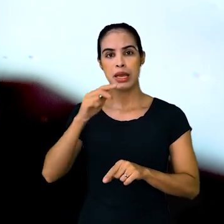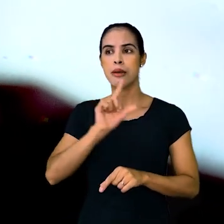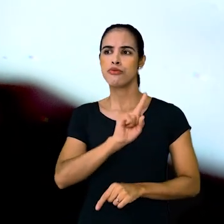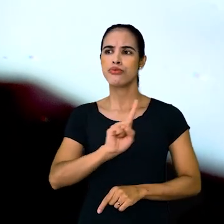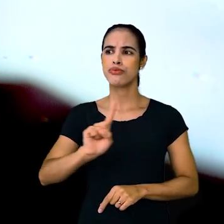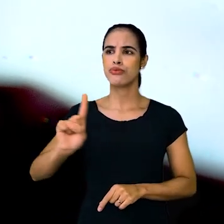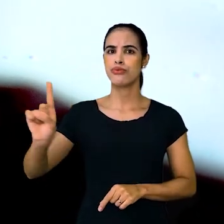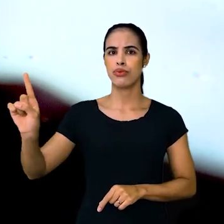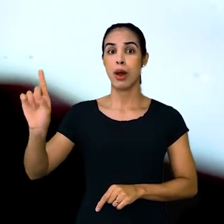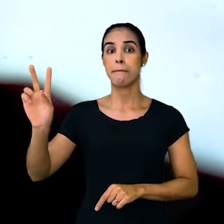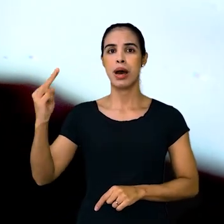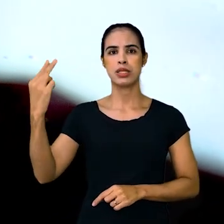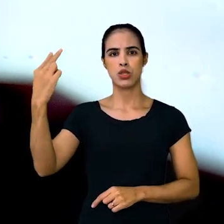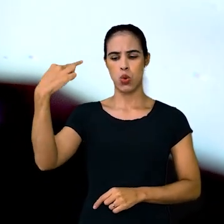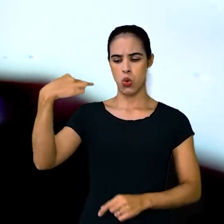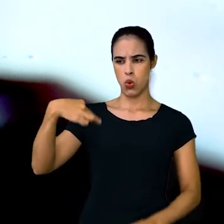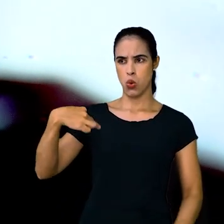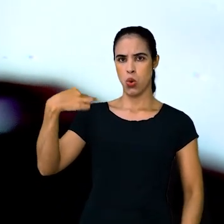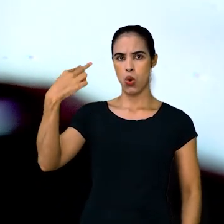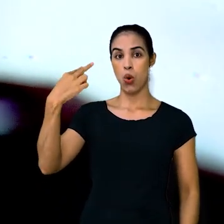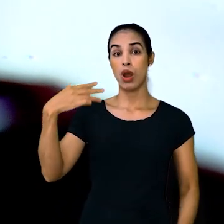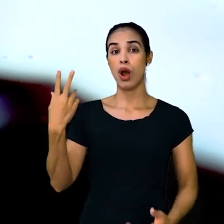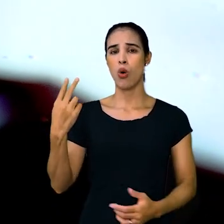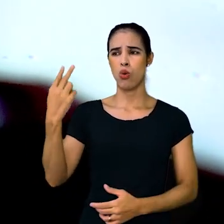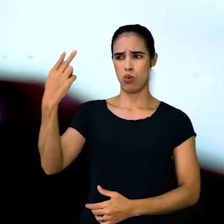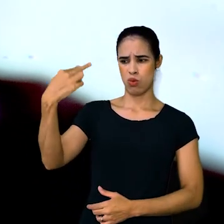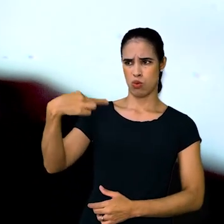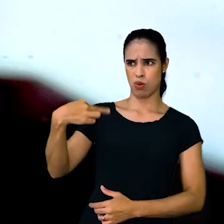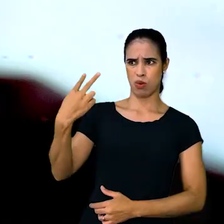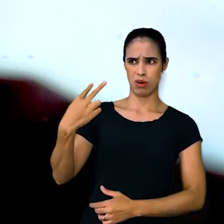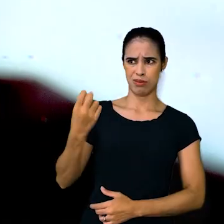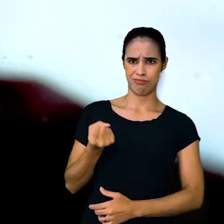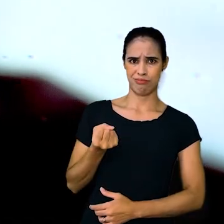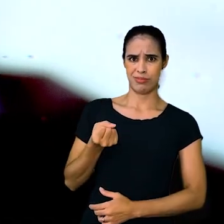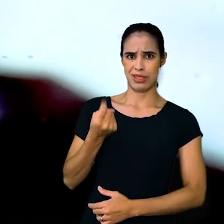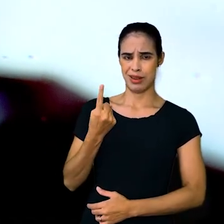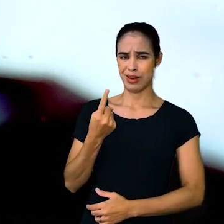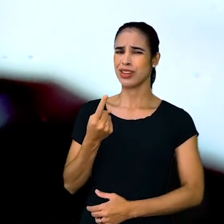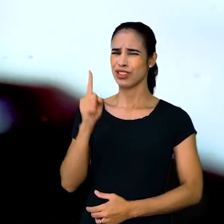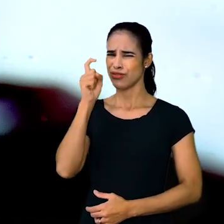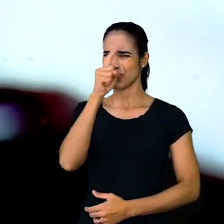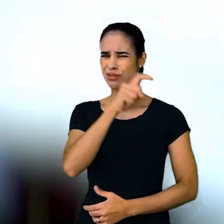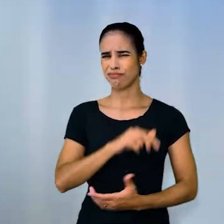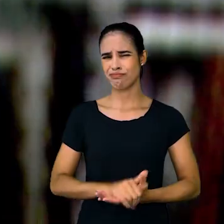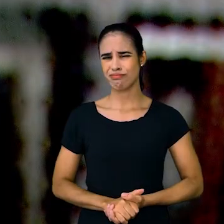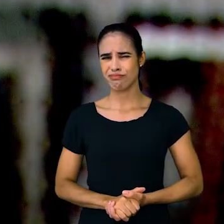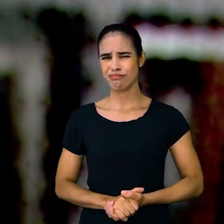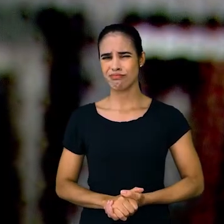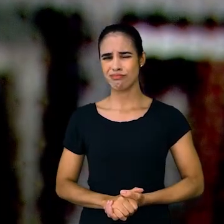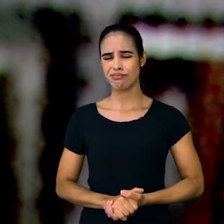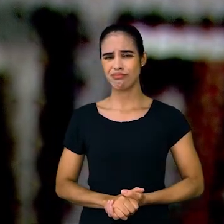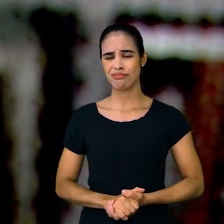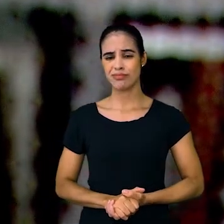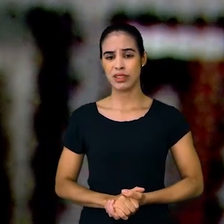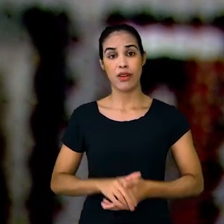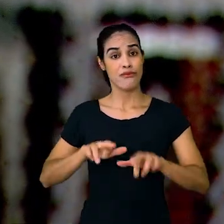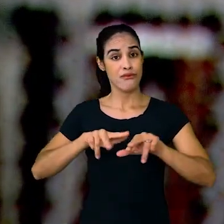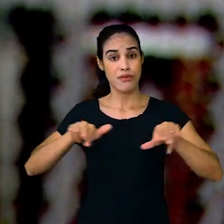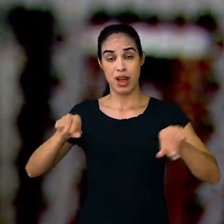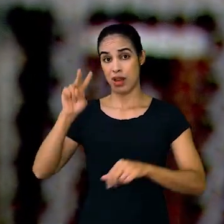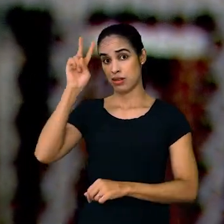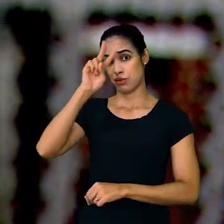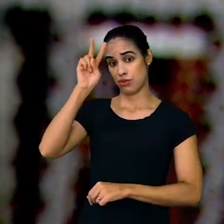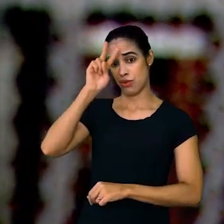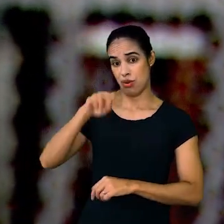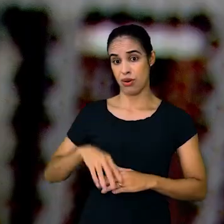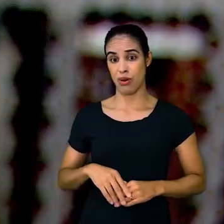te olhando, aí te olha torto, aí vai para sua direção, é complicado. Os relatos são